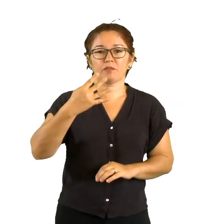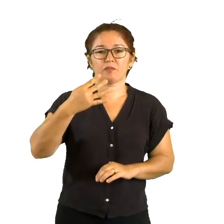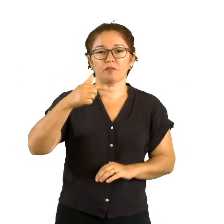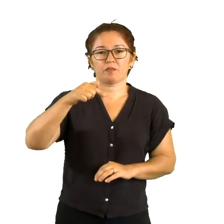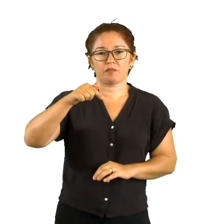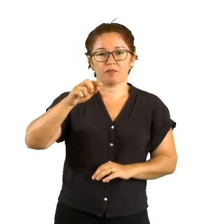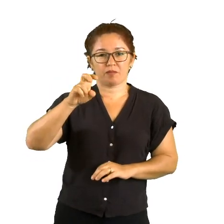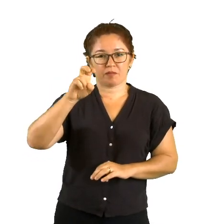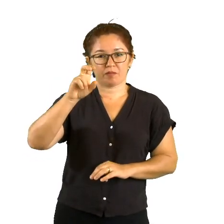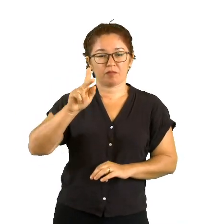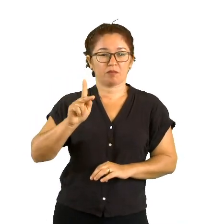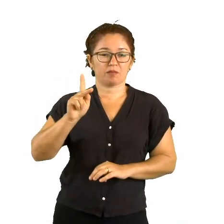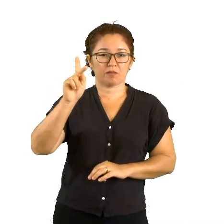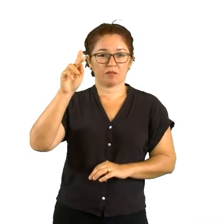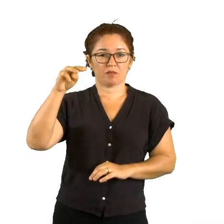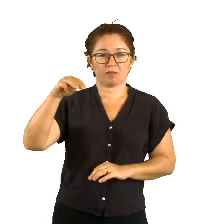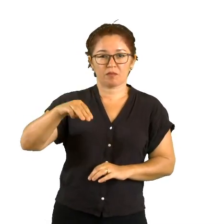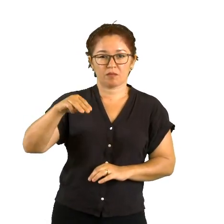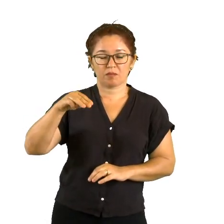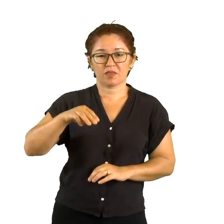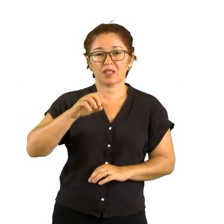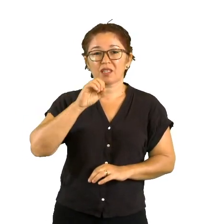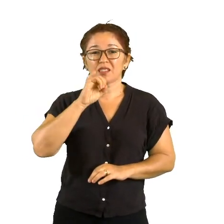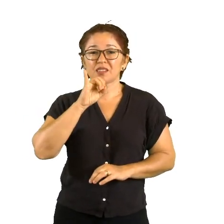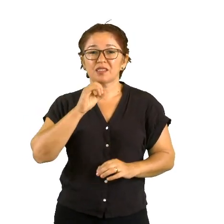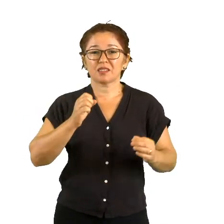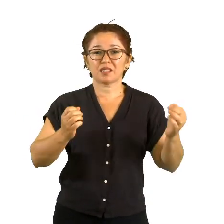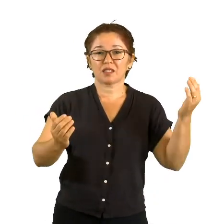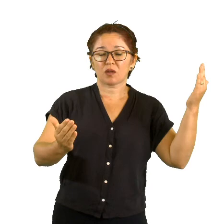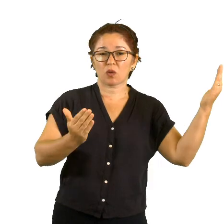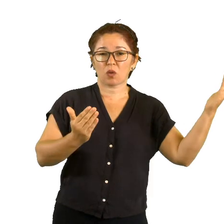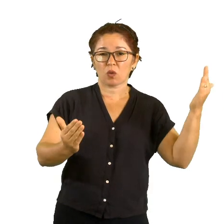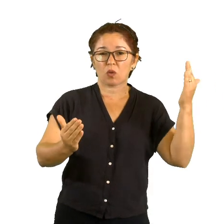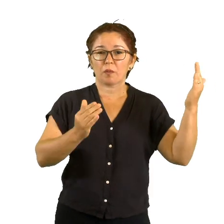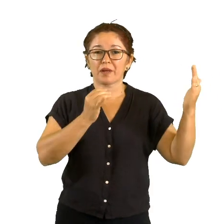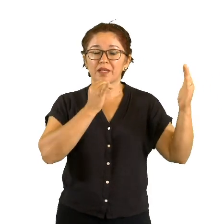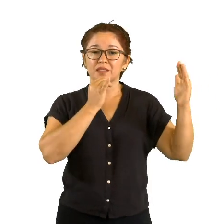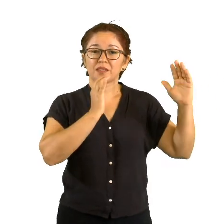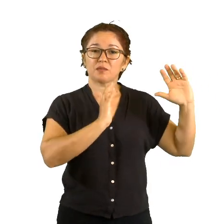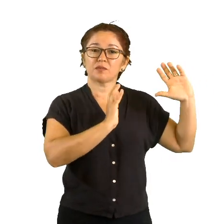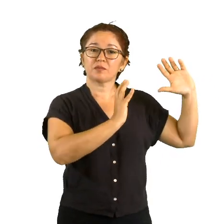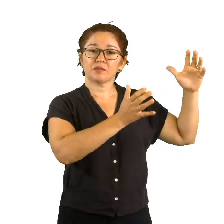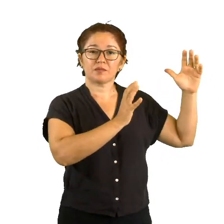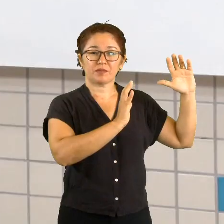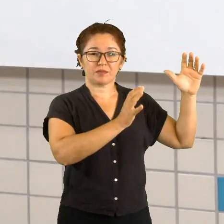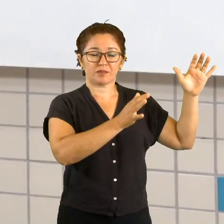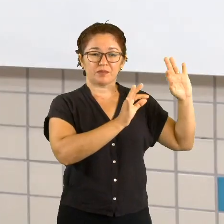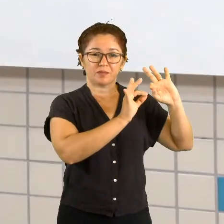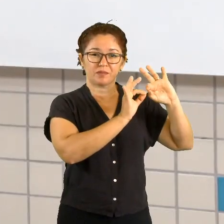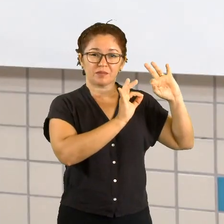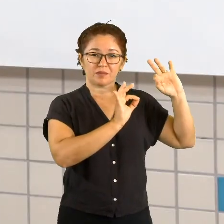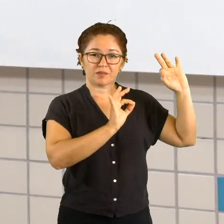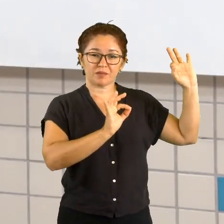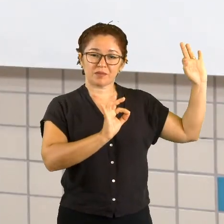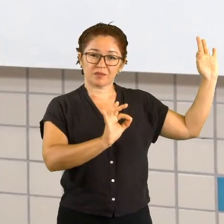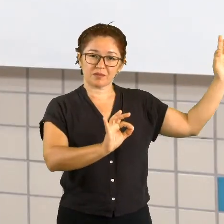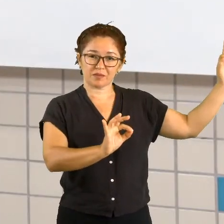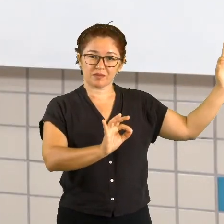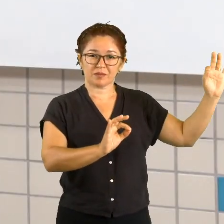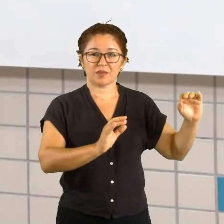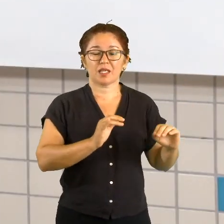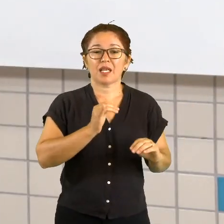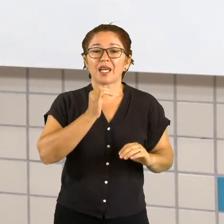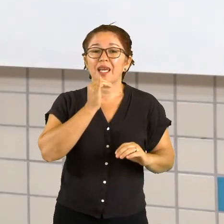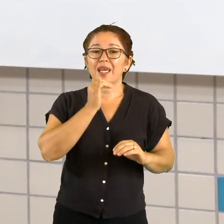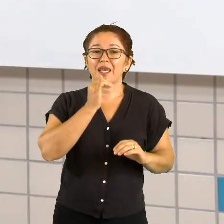3.475 quilômetros. Isso comparado ao tamanho da Terra, é mais ou menos um quarto do tamanho da